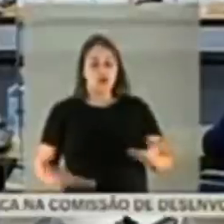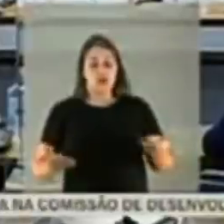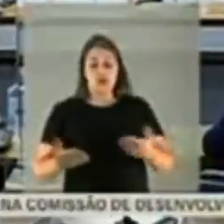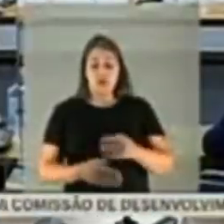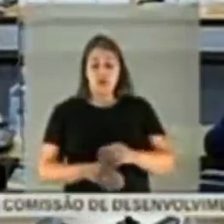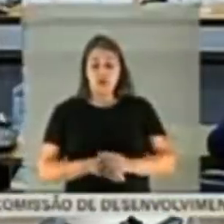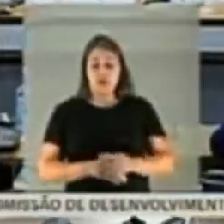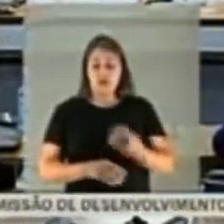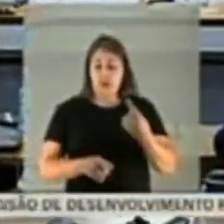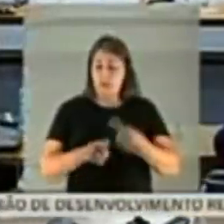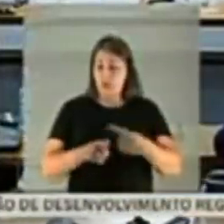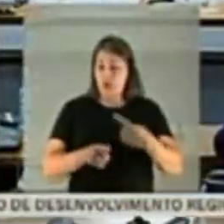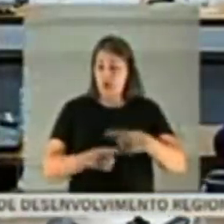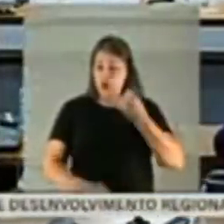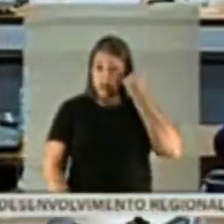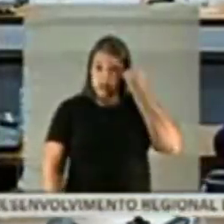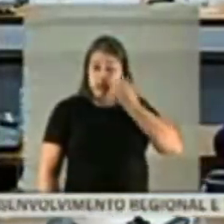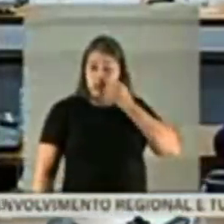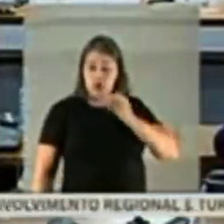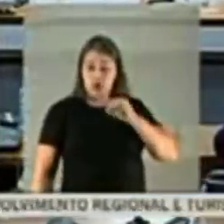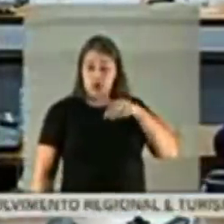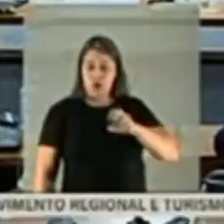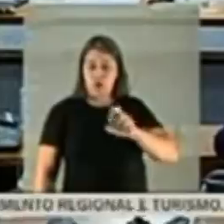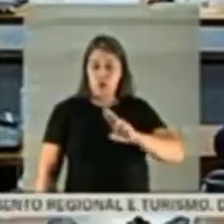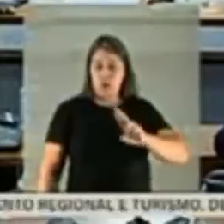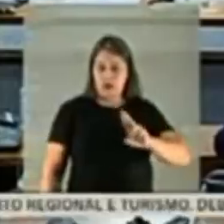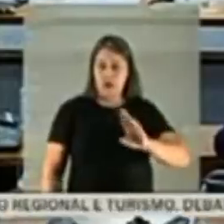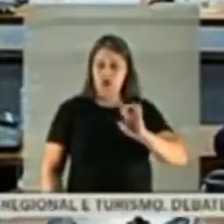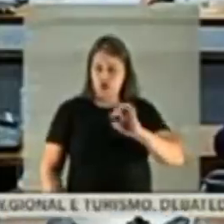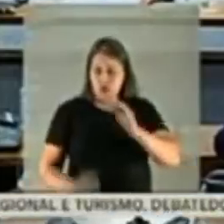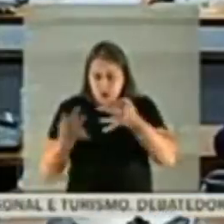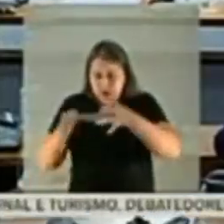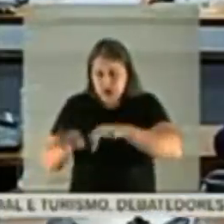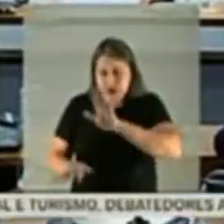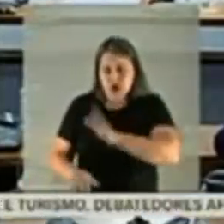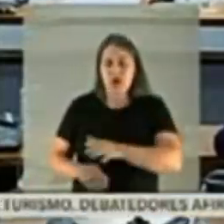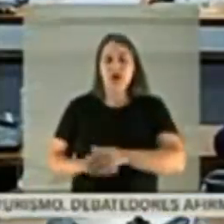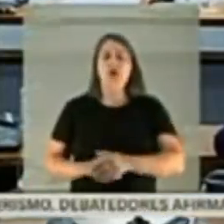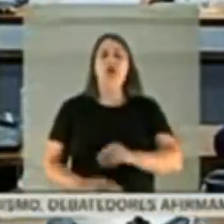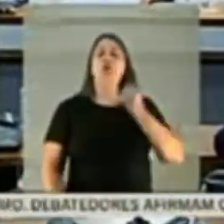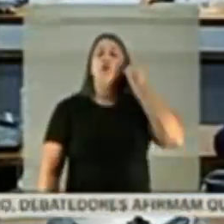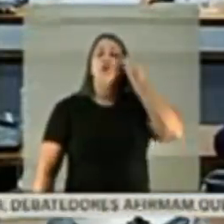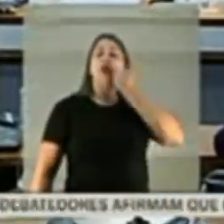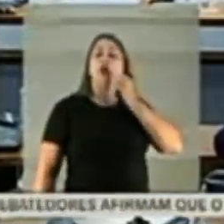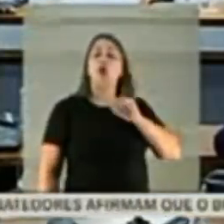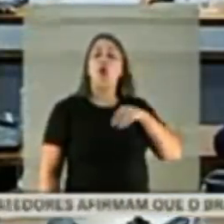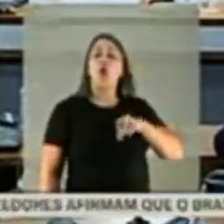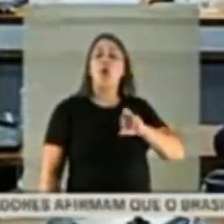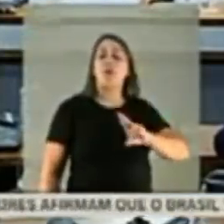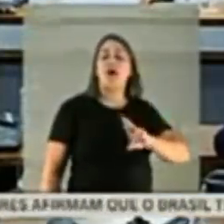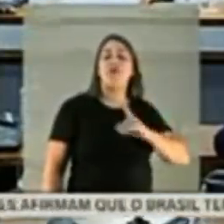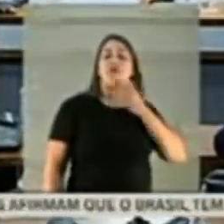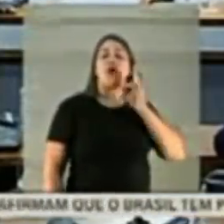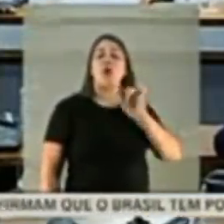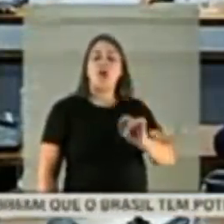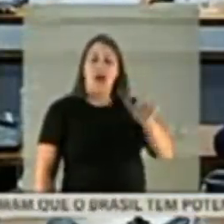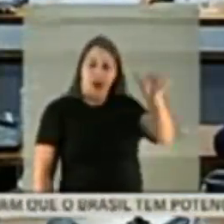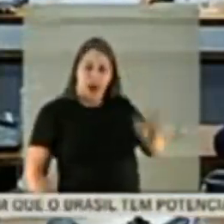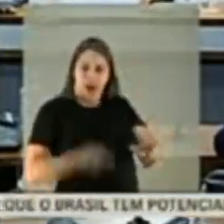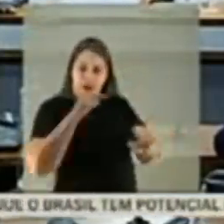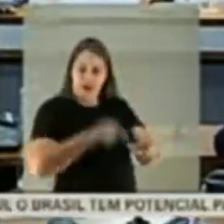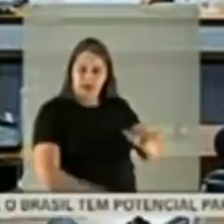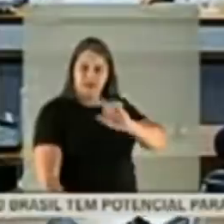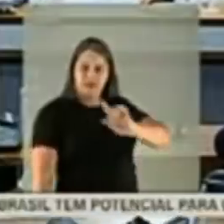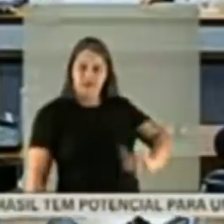O senador Omar, só pra concluir o raciocínio, senador Renan, que o senador Omar disse que no caso dele como governador não